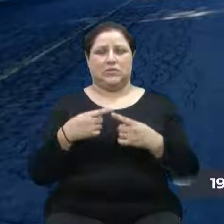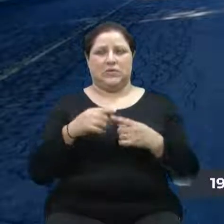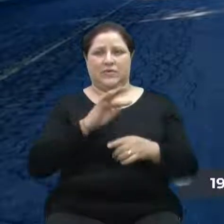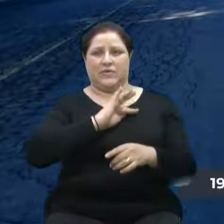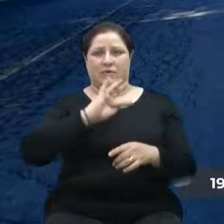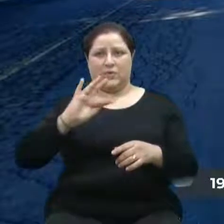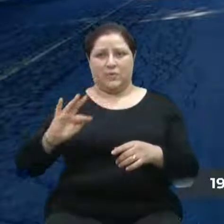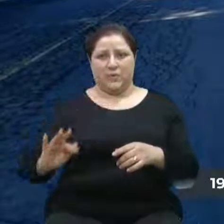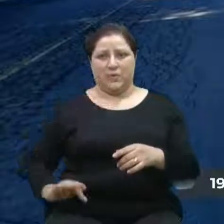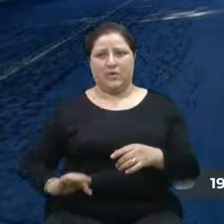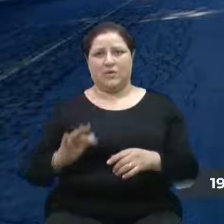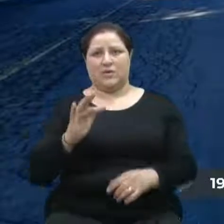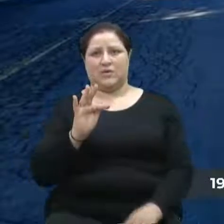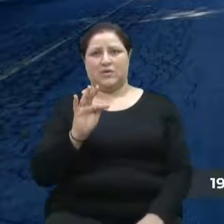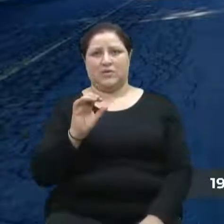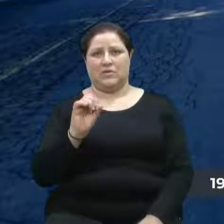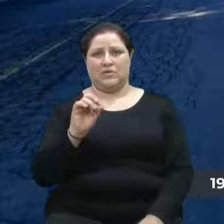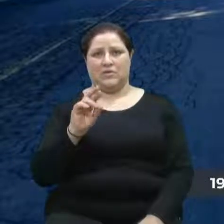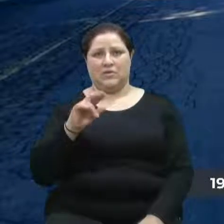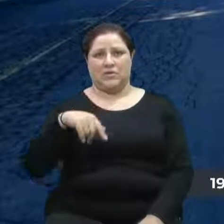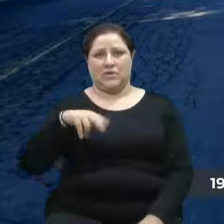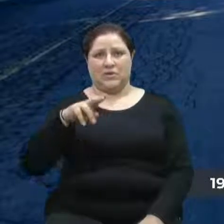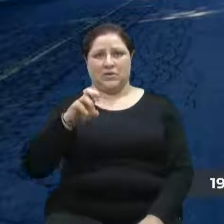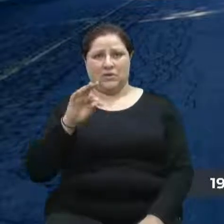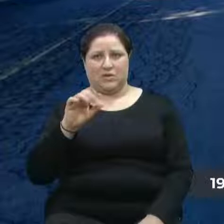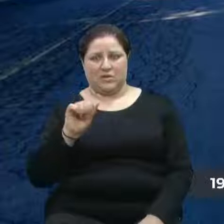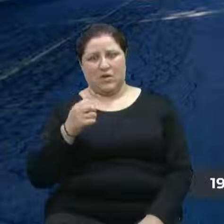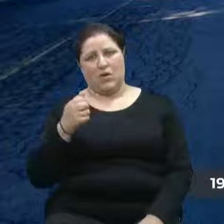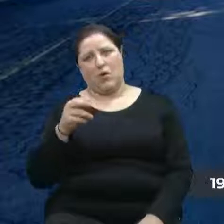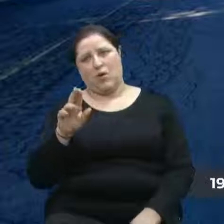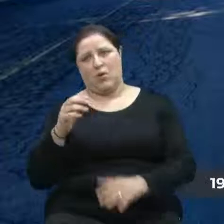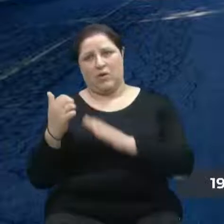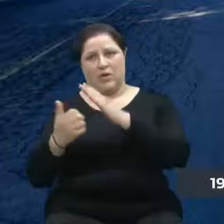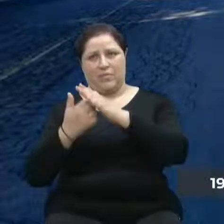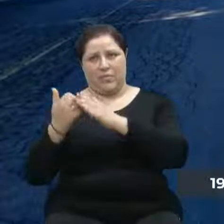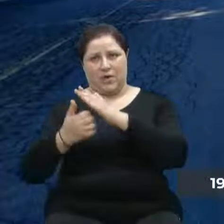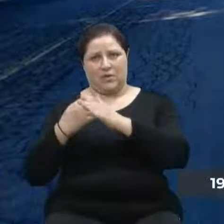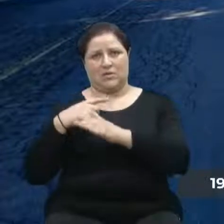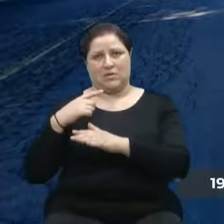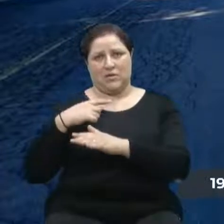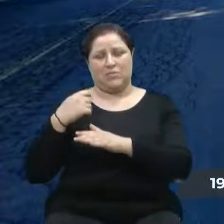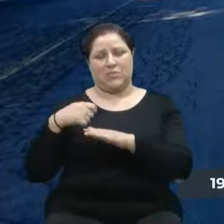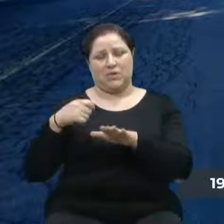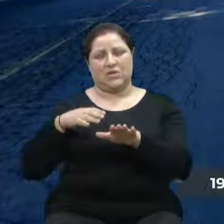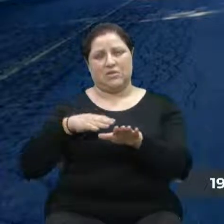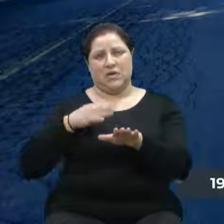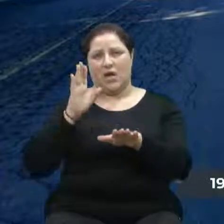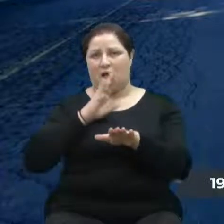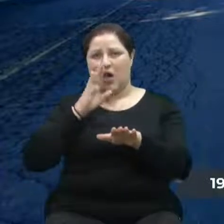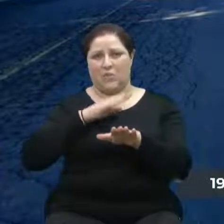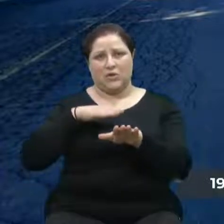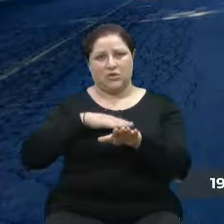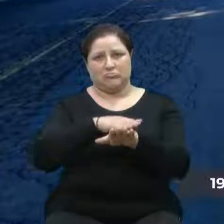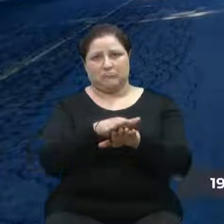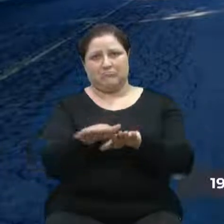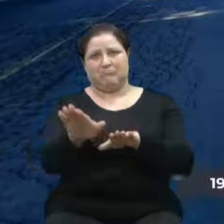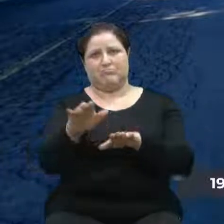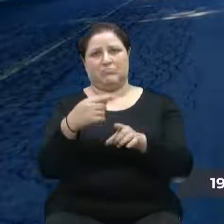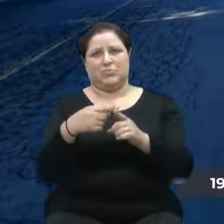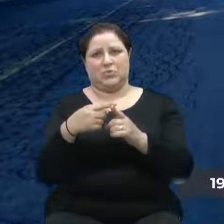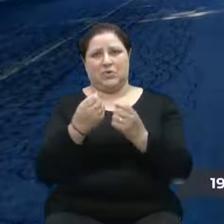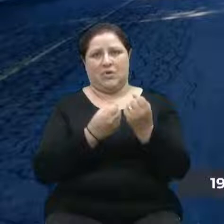ou de Forqueta, ou de alguma empresa que tem aí, tu tem que entrar logo, né? Porque os carros